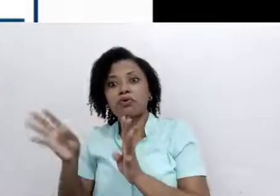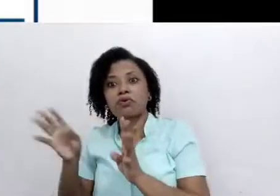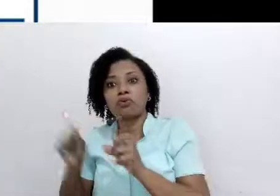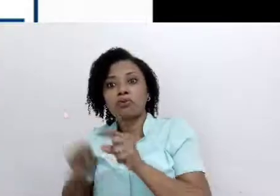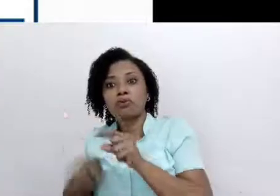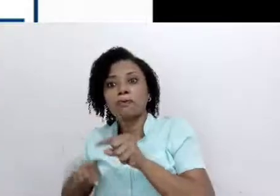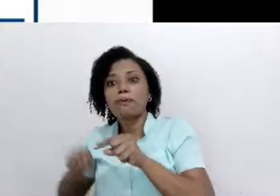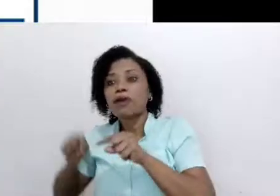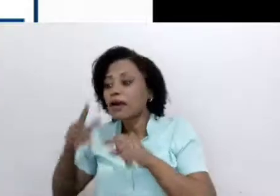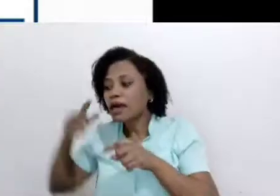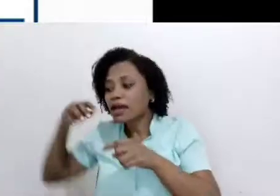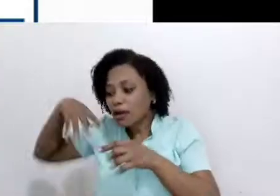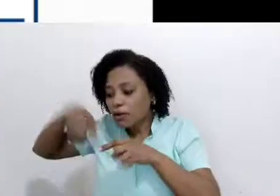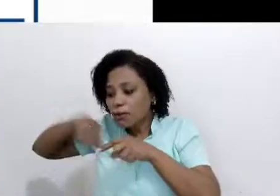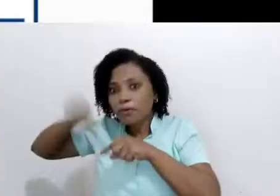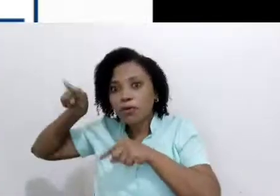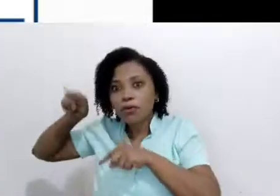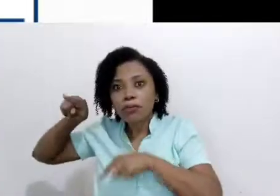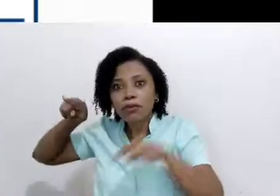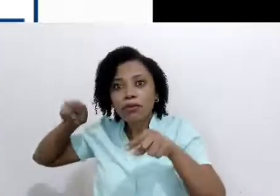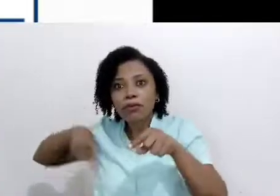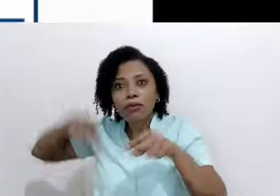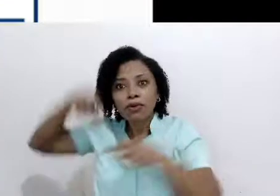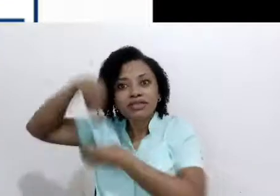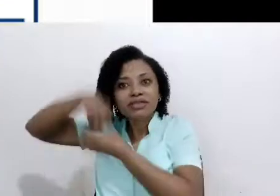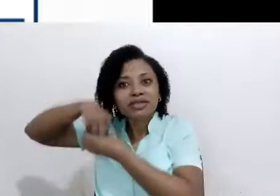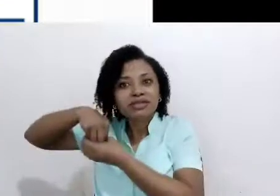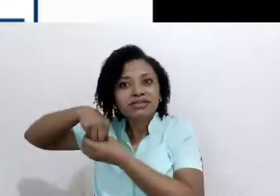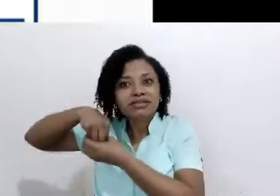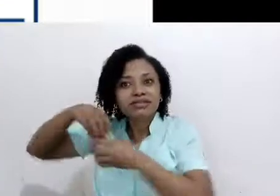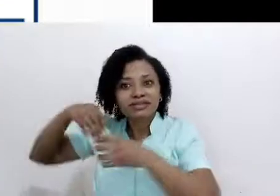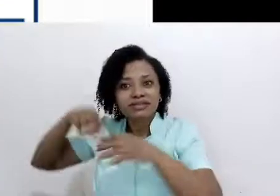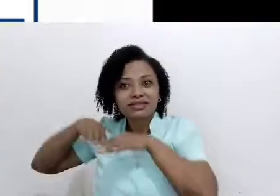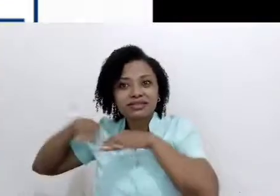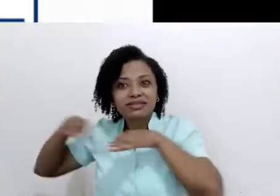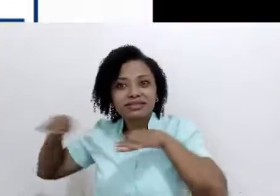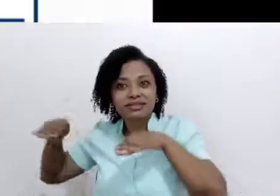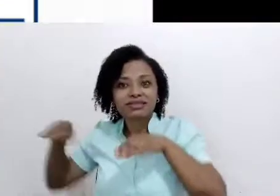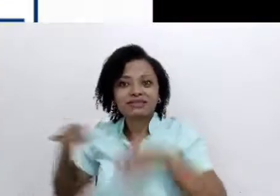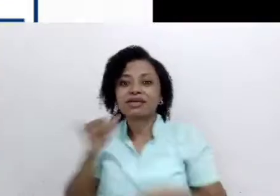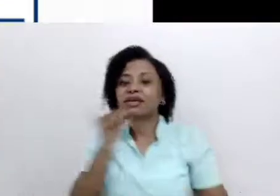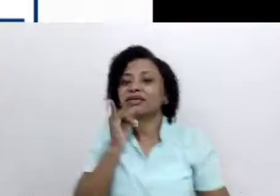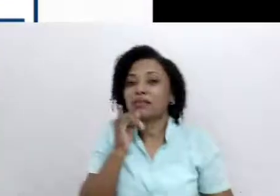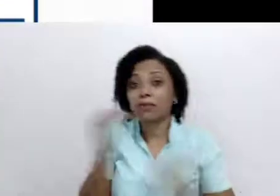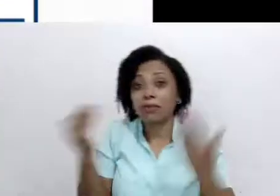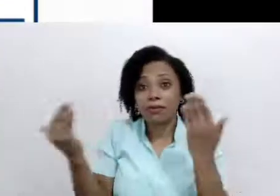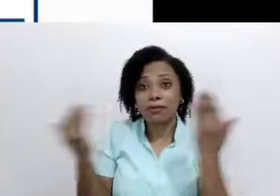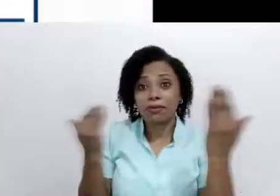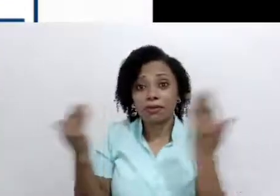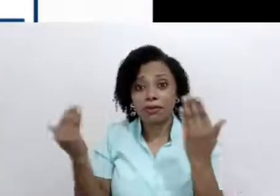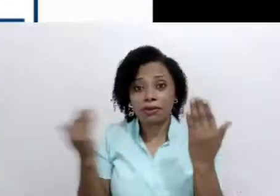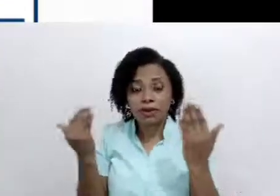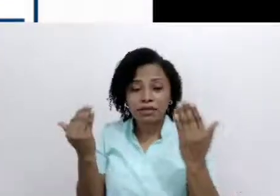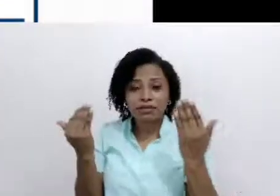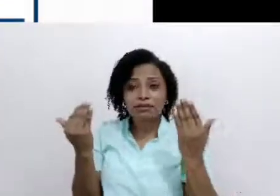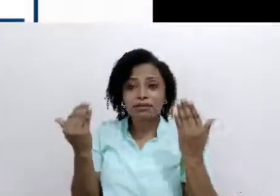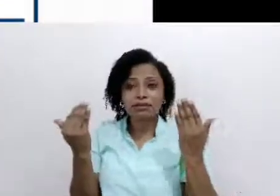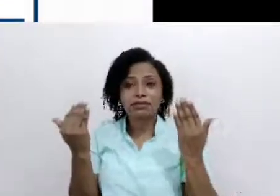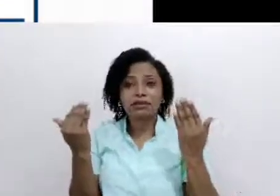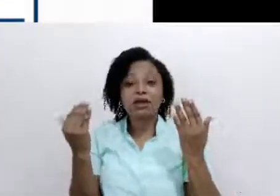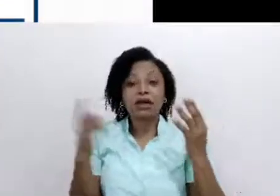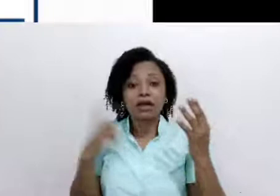onde cada raio vai seguir um caminho, certo? Por exemplo, a gente poderia associar a